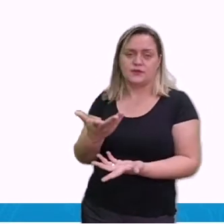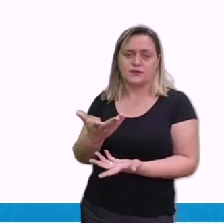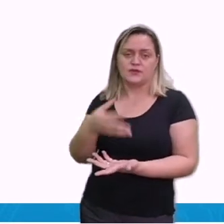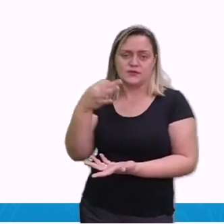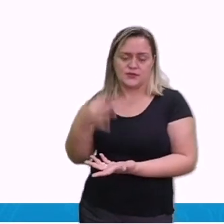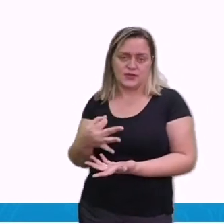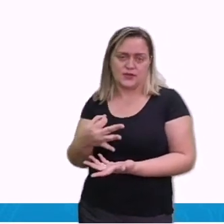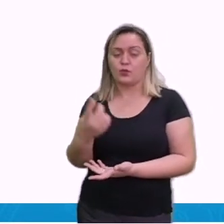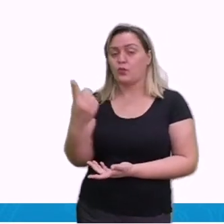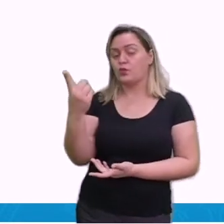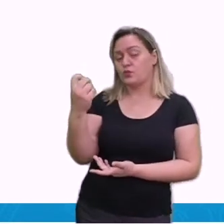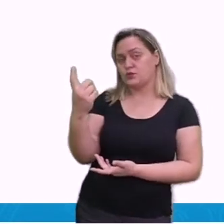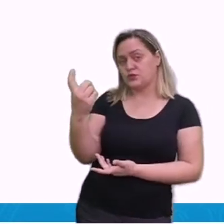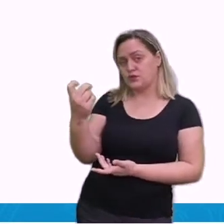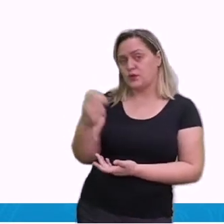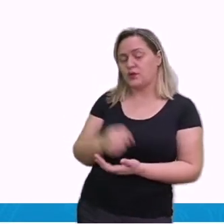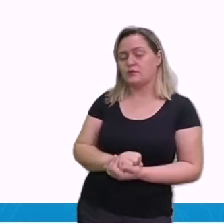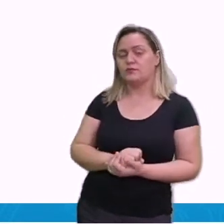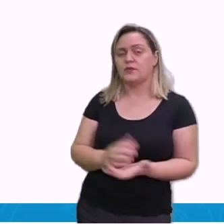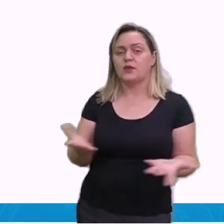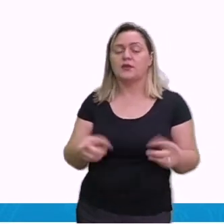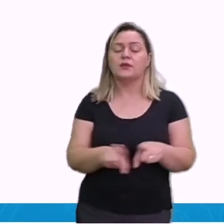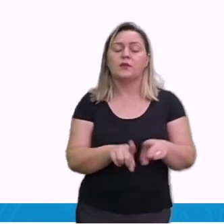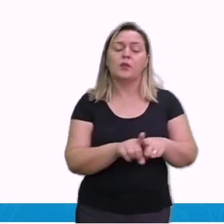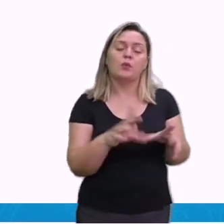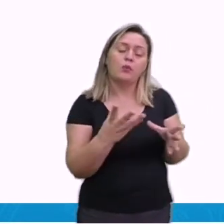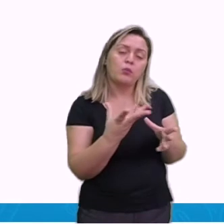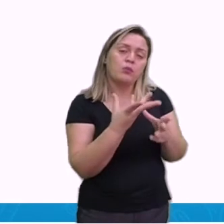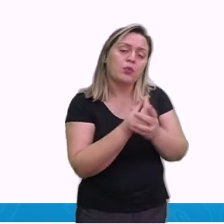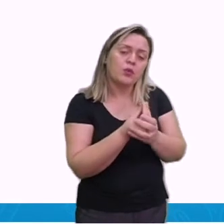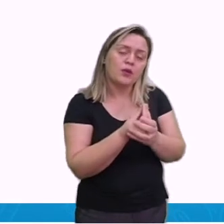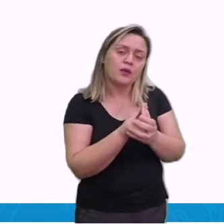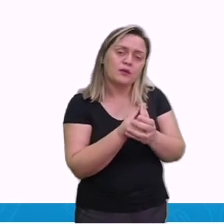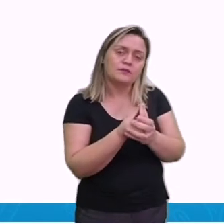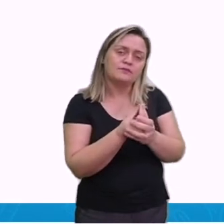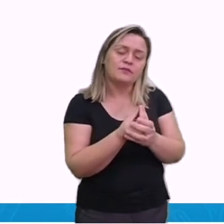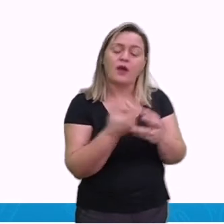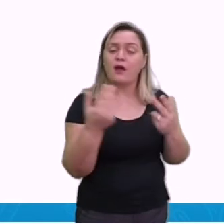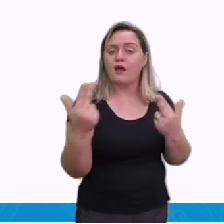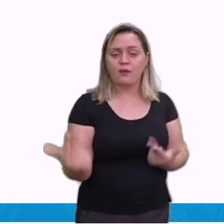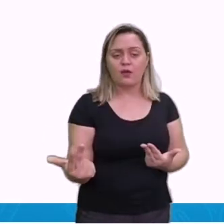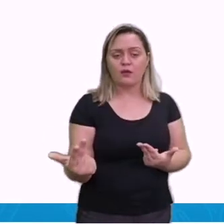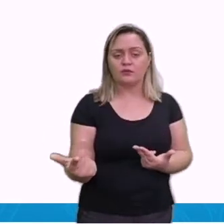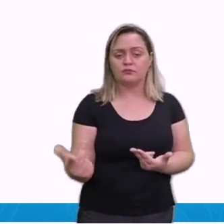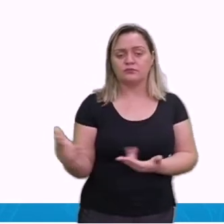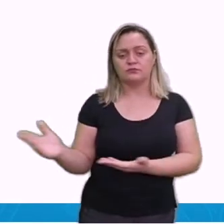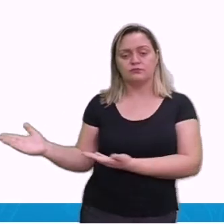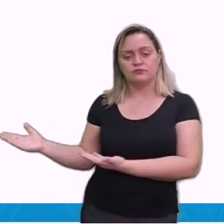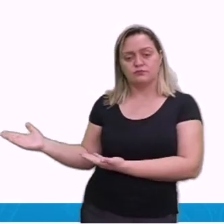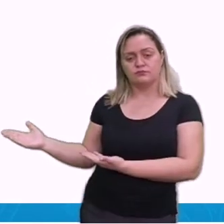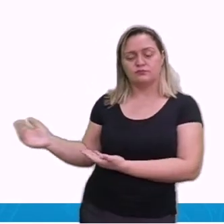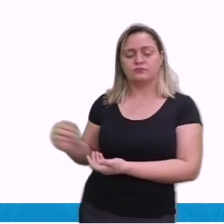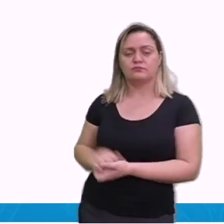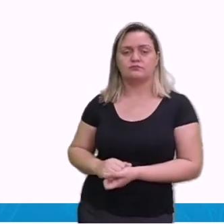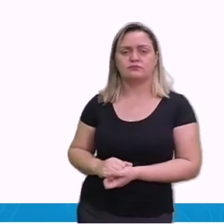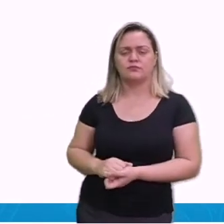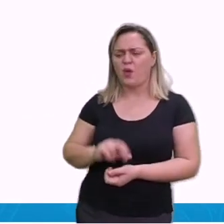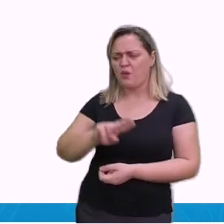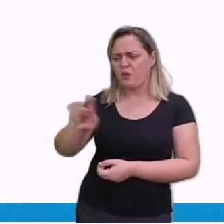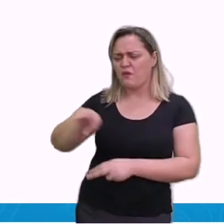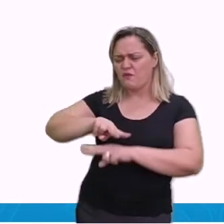no singular, é o mesmo caso do lápis. O ônibus está cheio. Então, o ônibus também